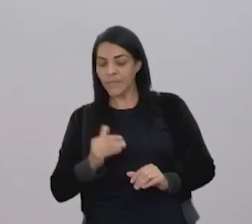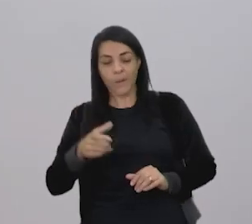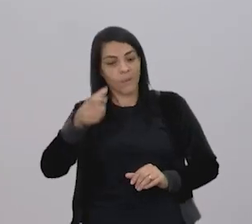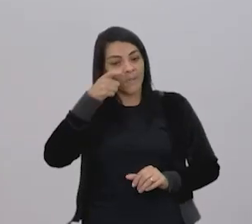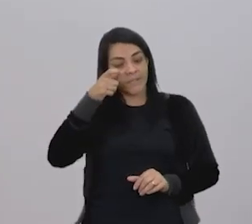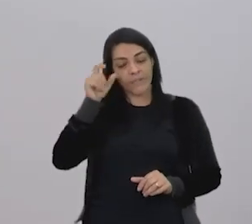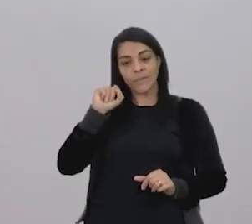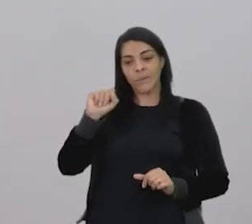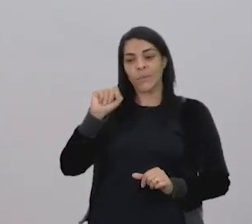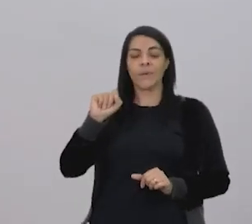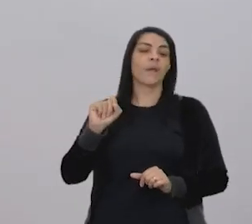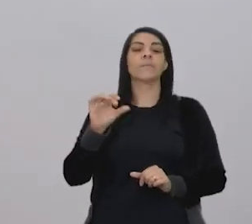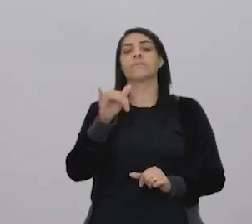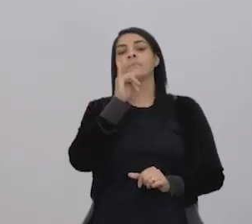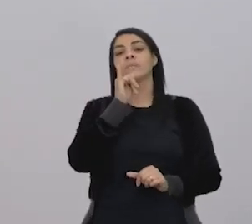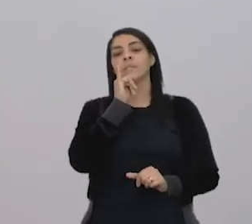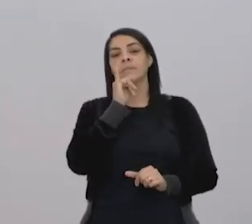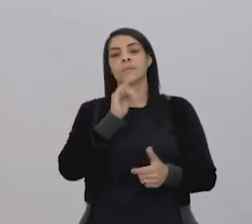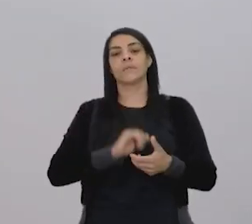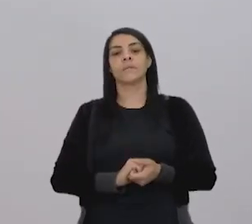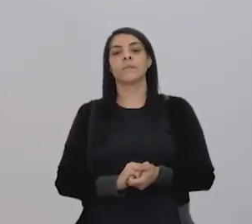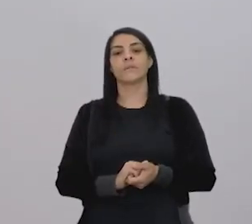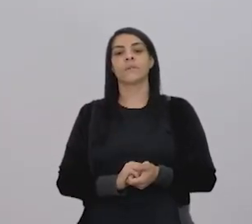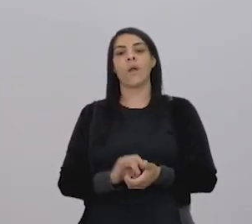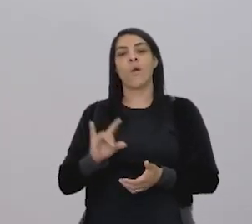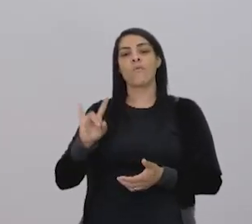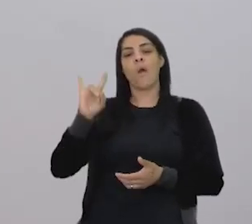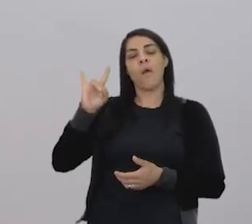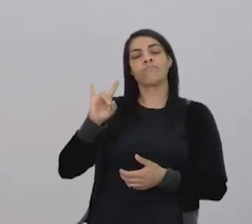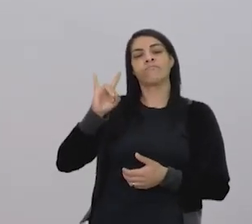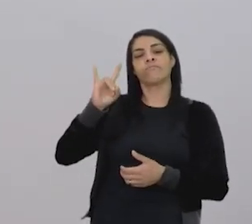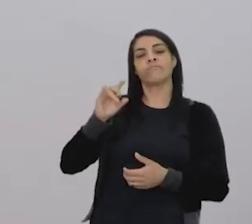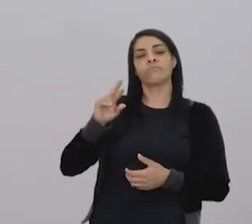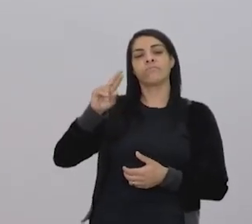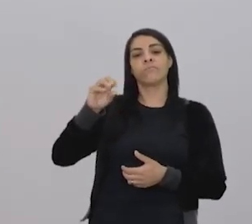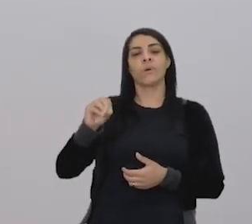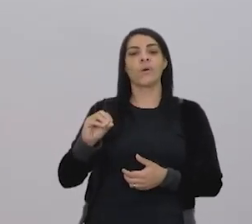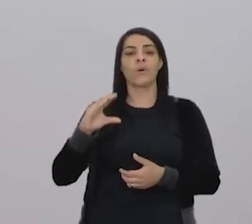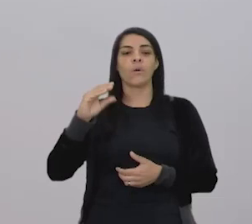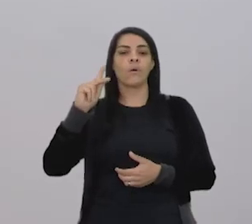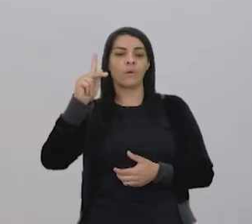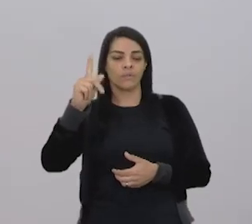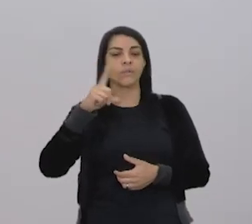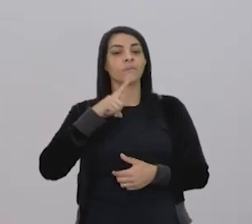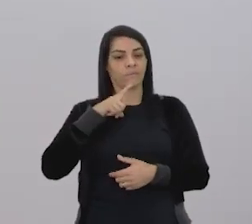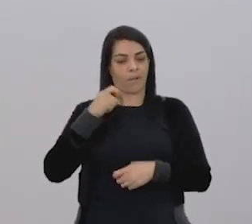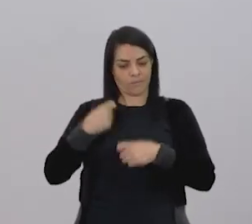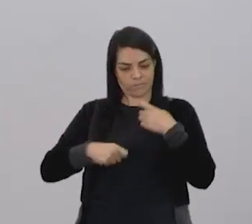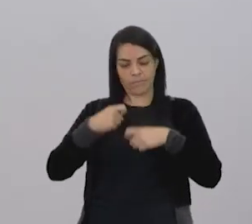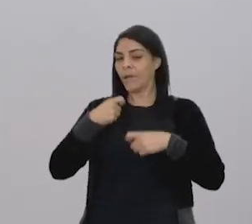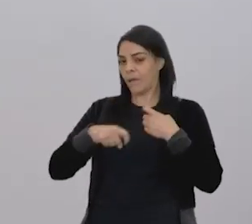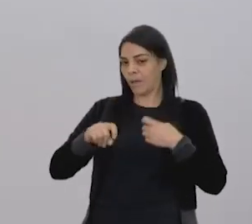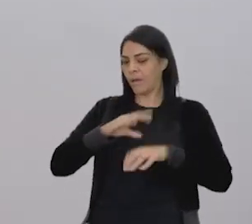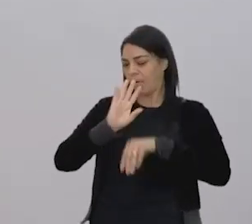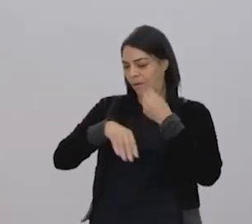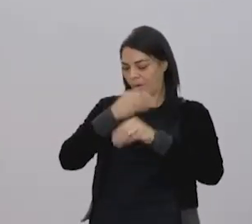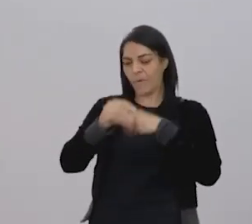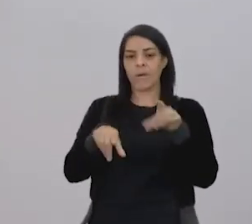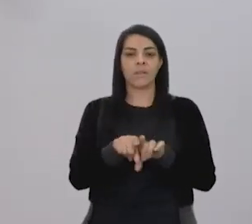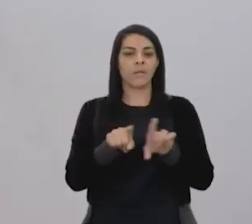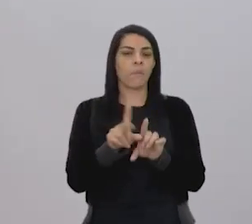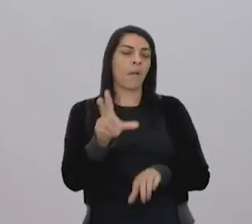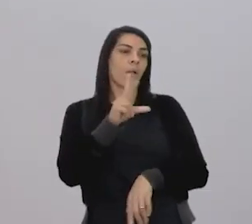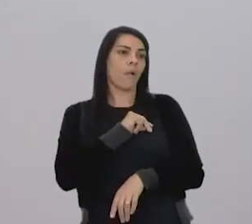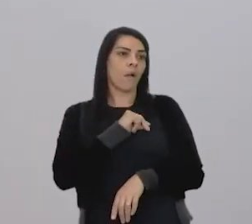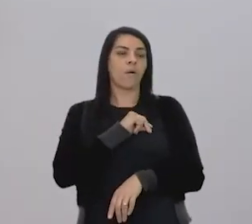é que, por exemplo, o rock and roll envolve o ato sexual. Então, às vezes as pessoas falam assim, porque rock,